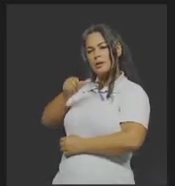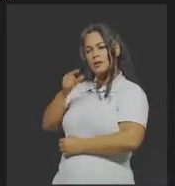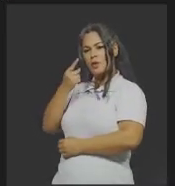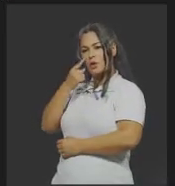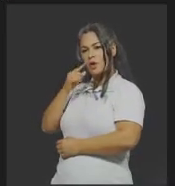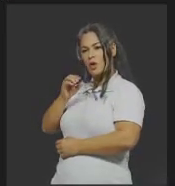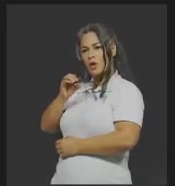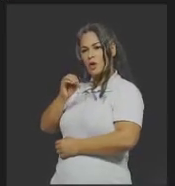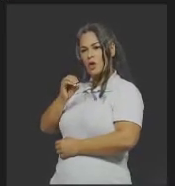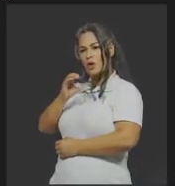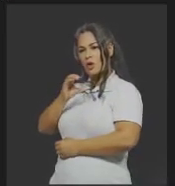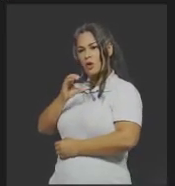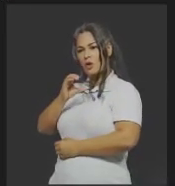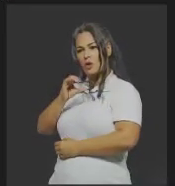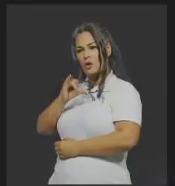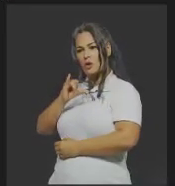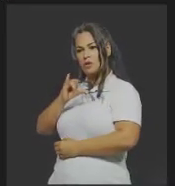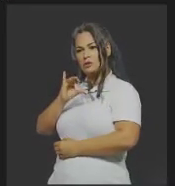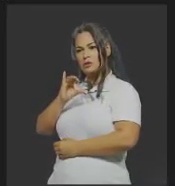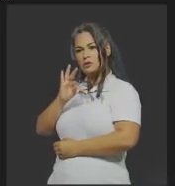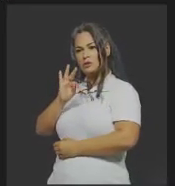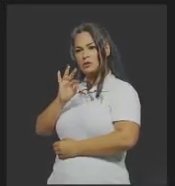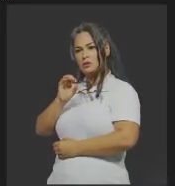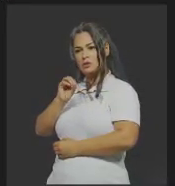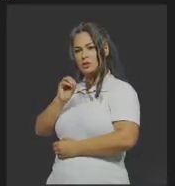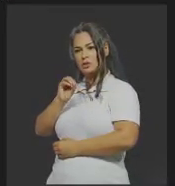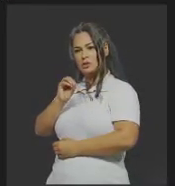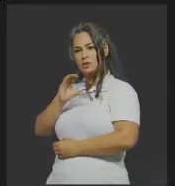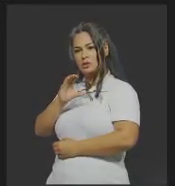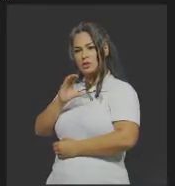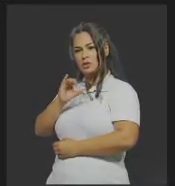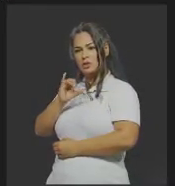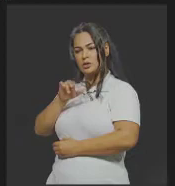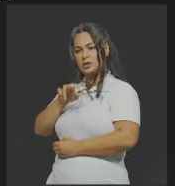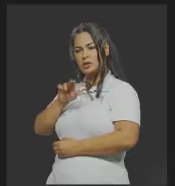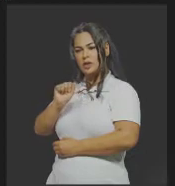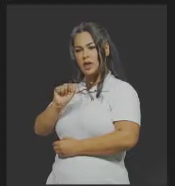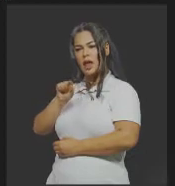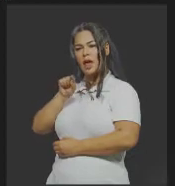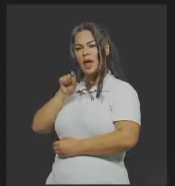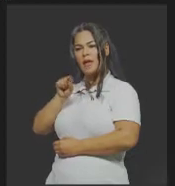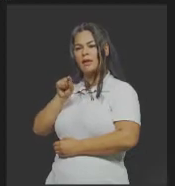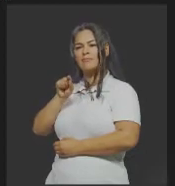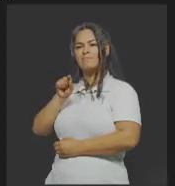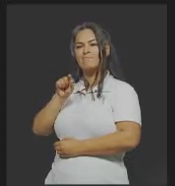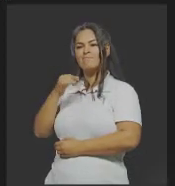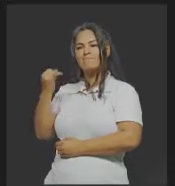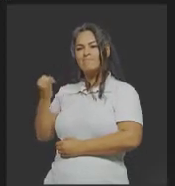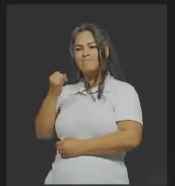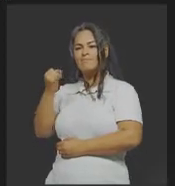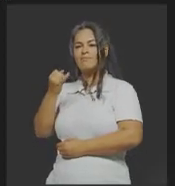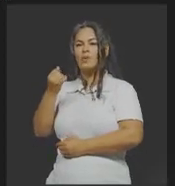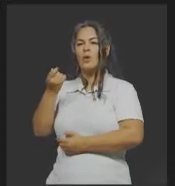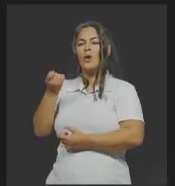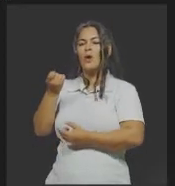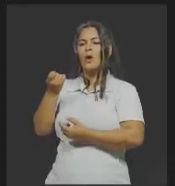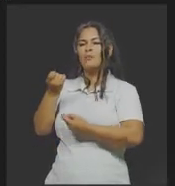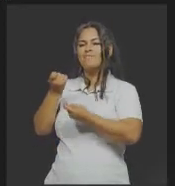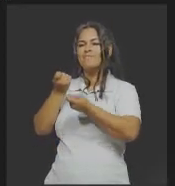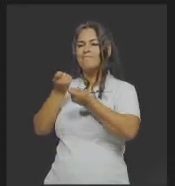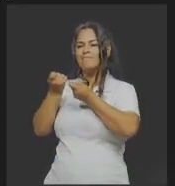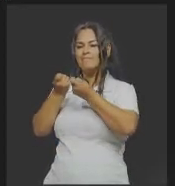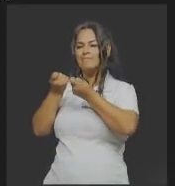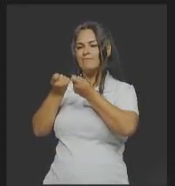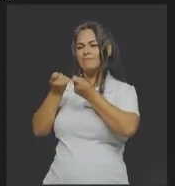ocitocina é um hormônio que é conhecido por modular o comportamento social e sexual do indivíduo e ele